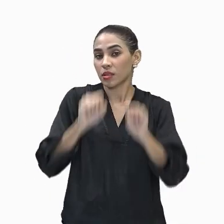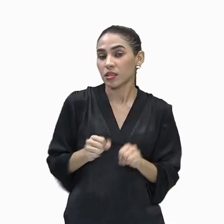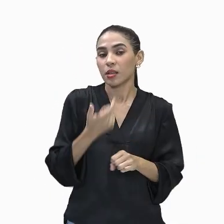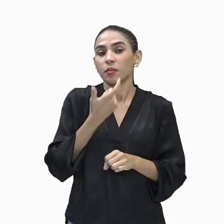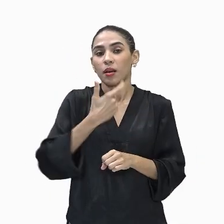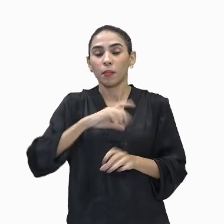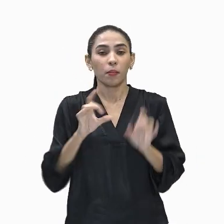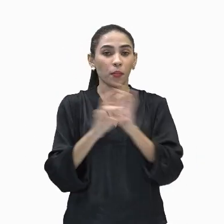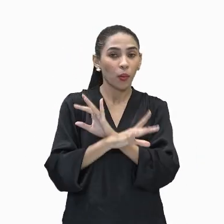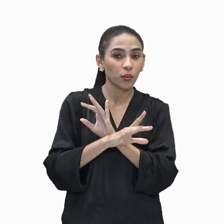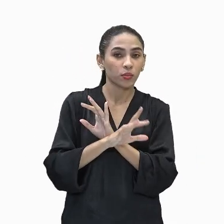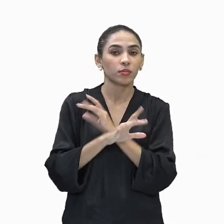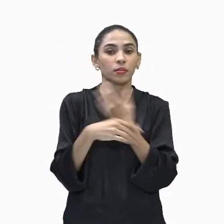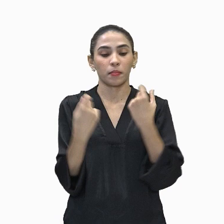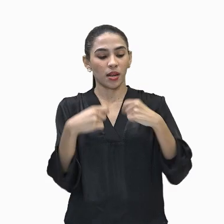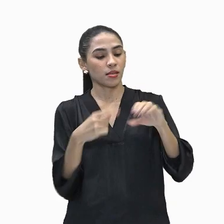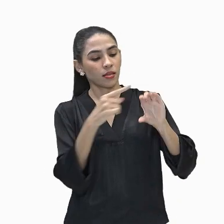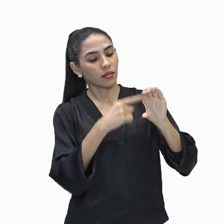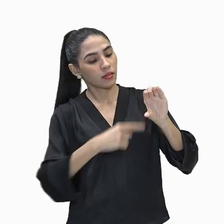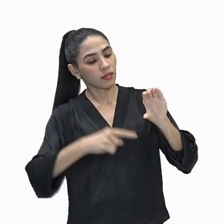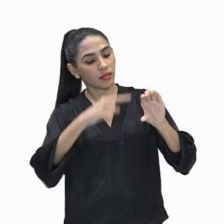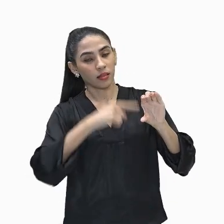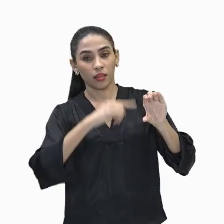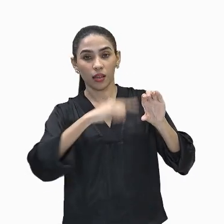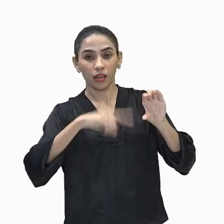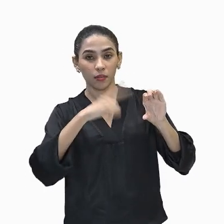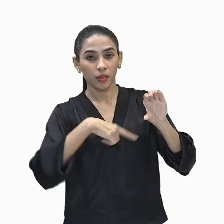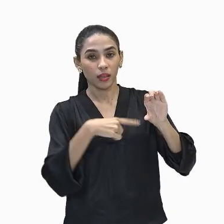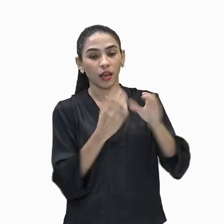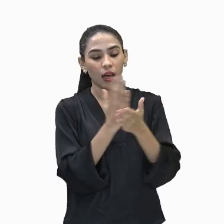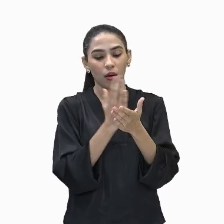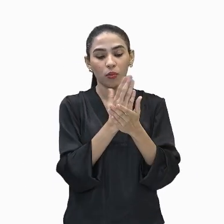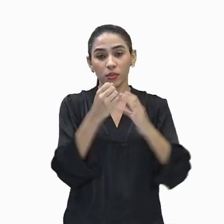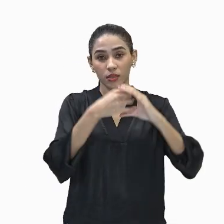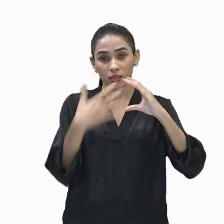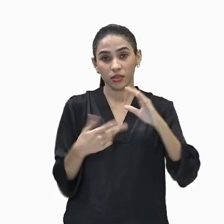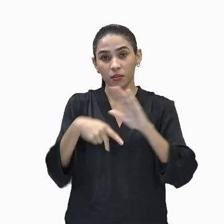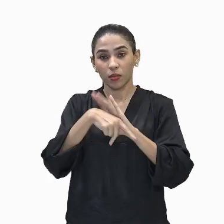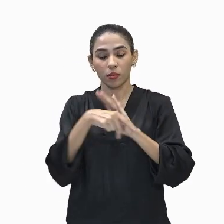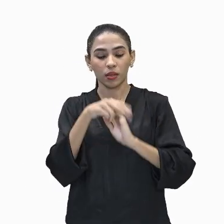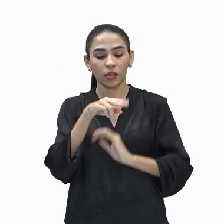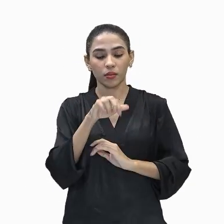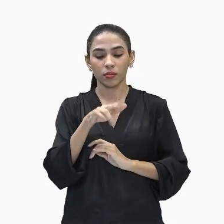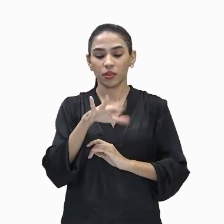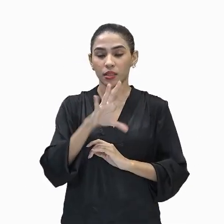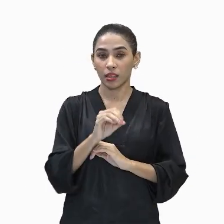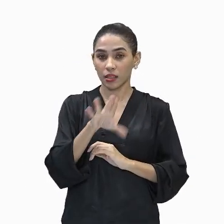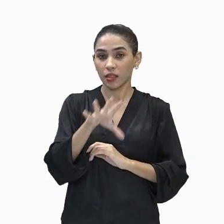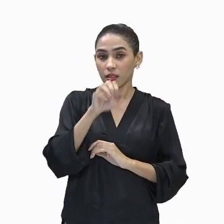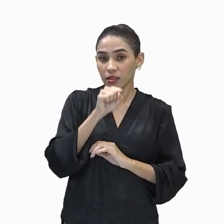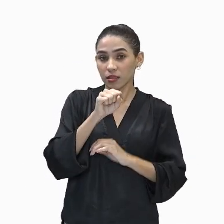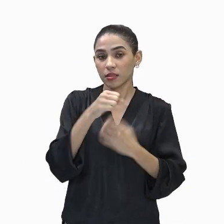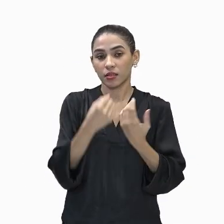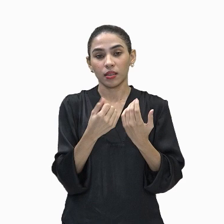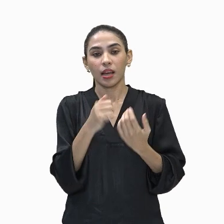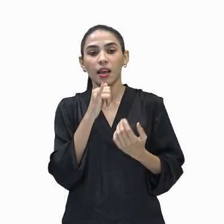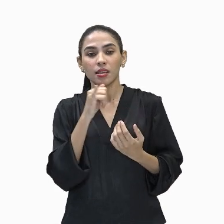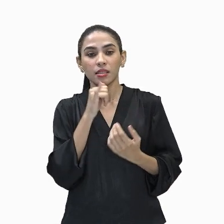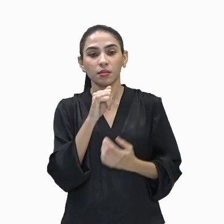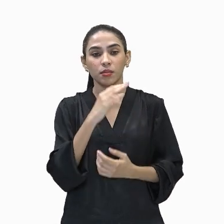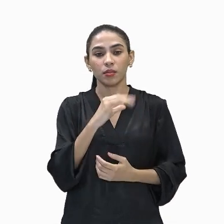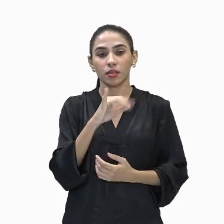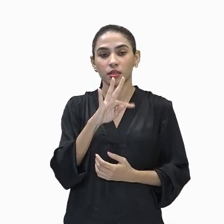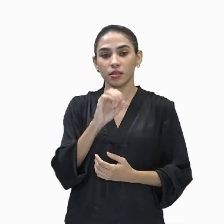digestório completo, né, ele vai precisar eliminar alguns resíduos desses nutrientes que ele ingeriu. Então, vai ser feito aí através